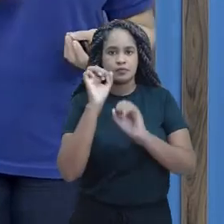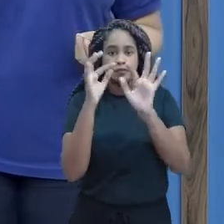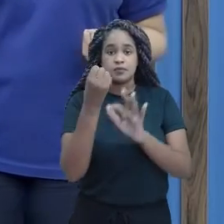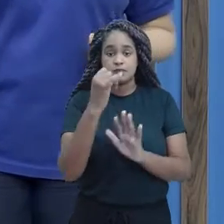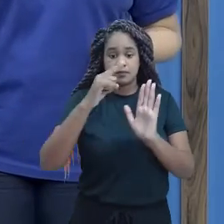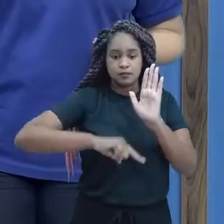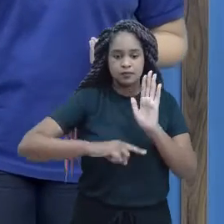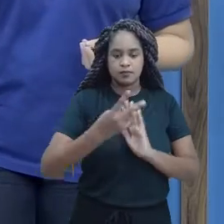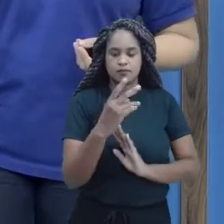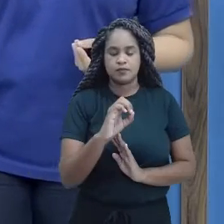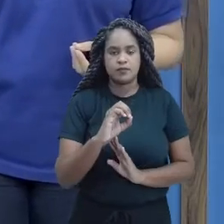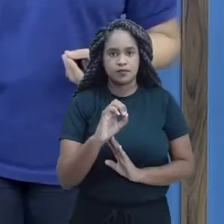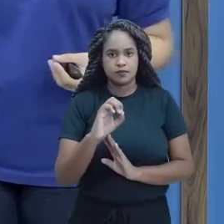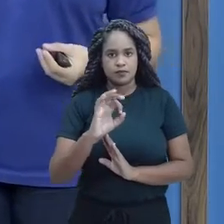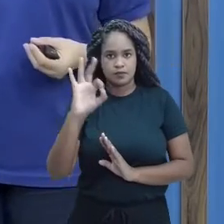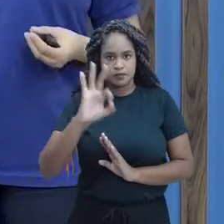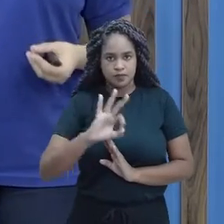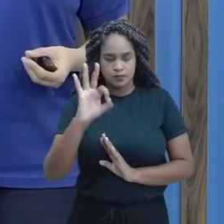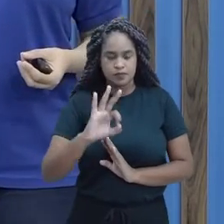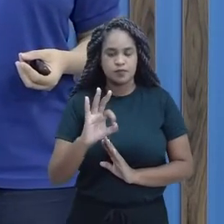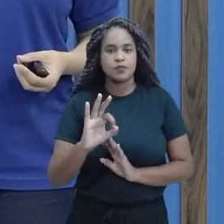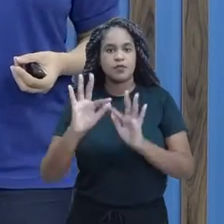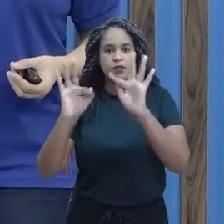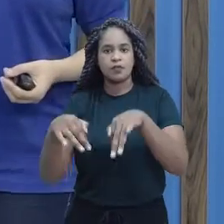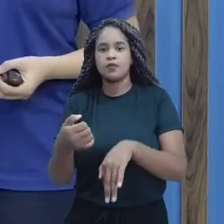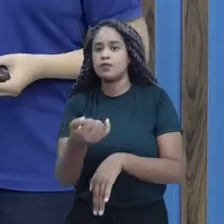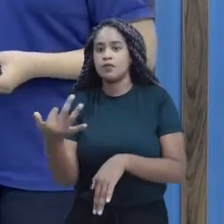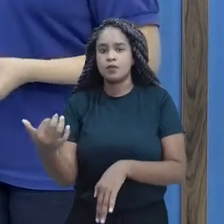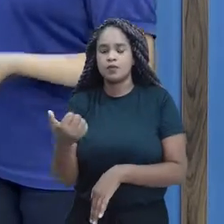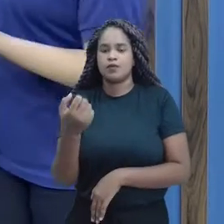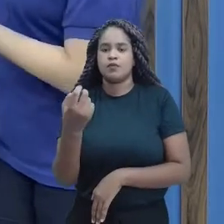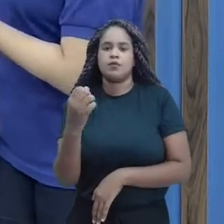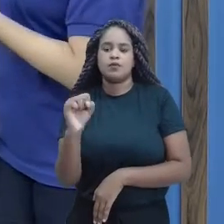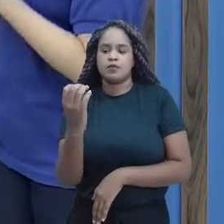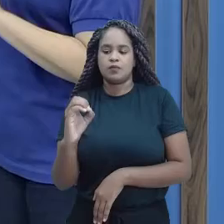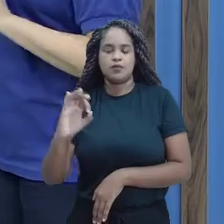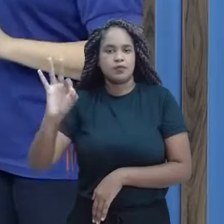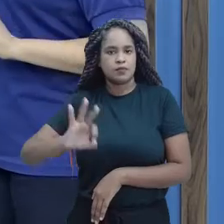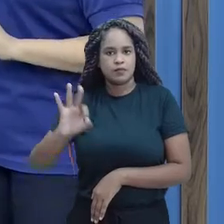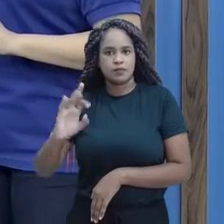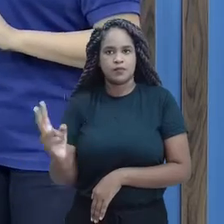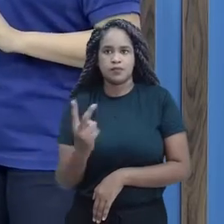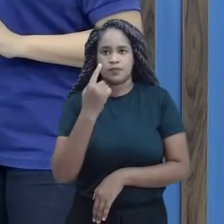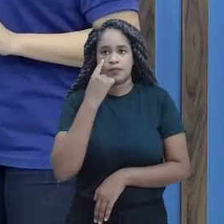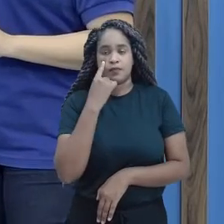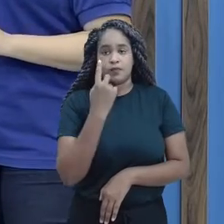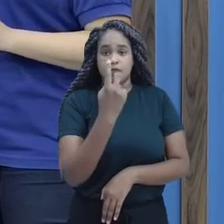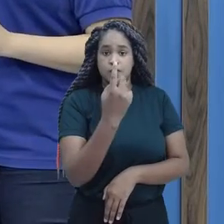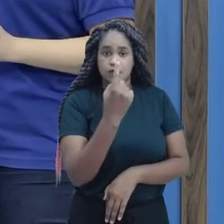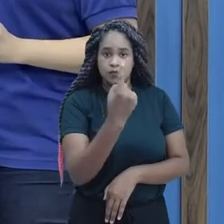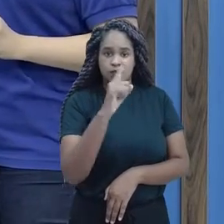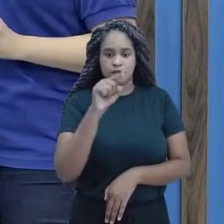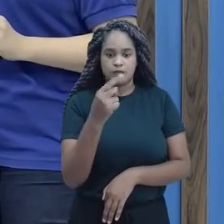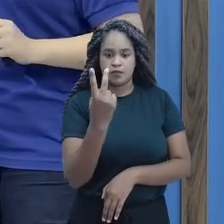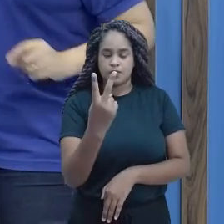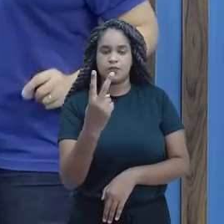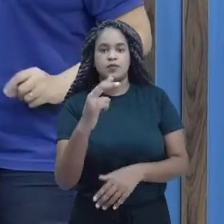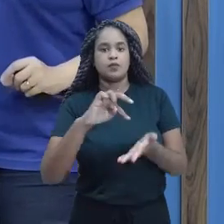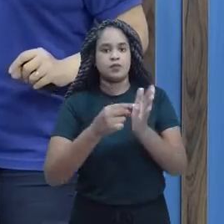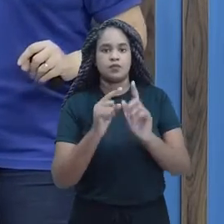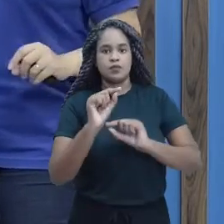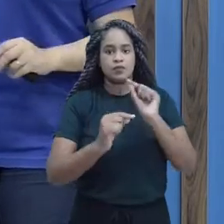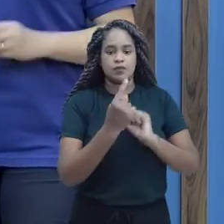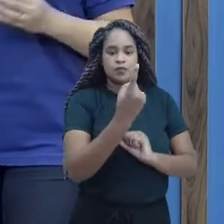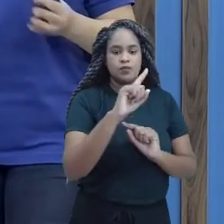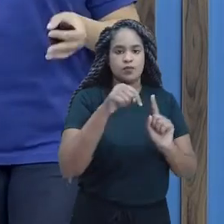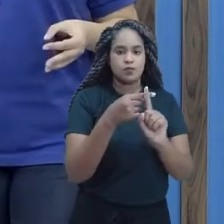eu fico com 80% daquele valor, tá bom? A gente tem ali 1,2, que representa a soma do 1 com o